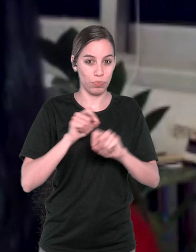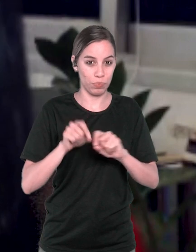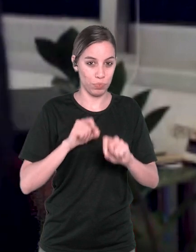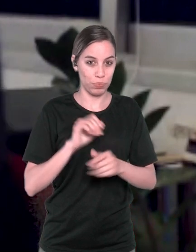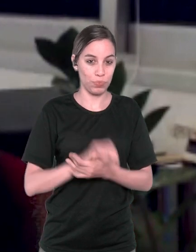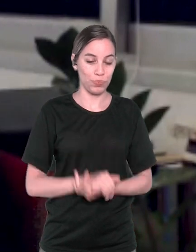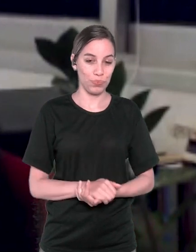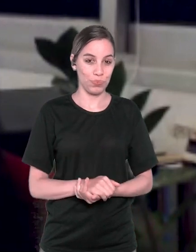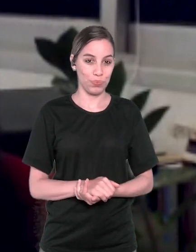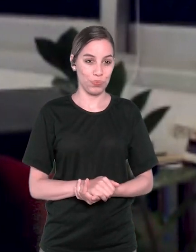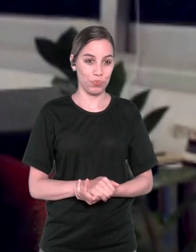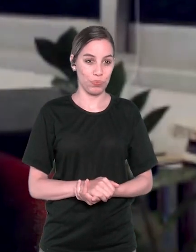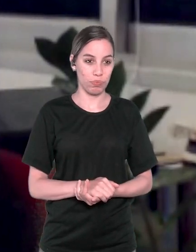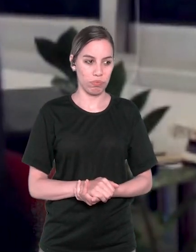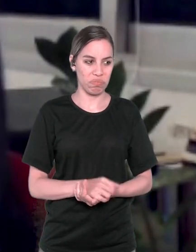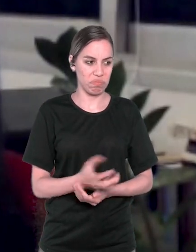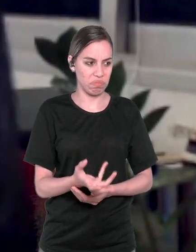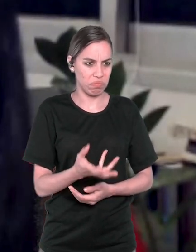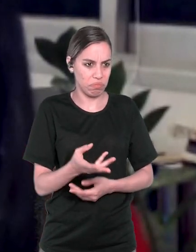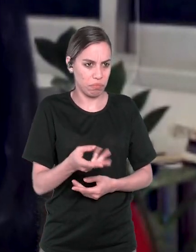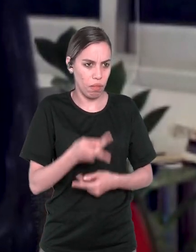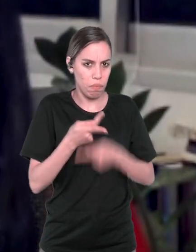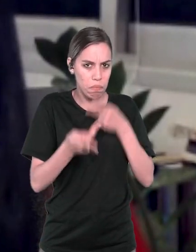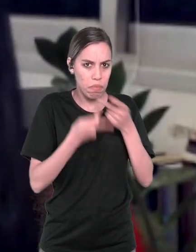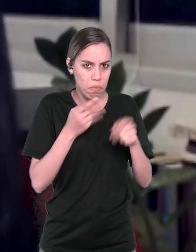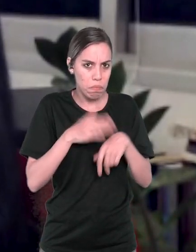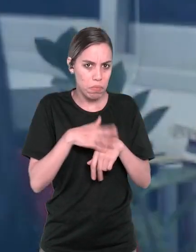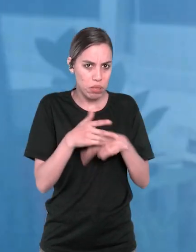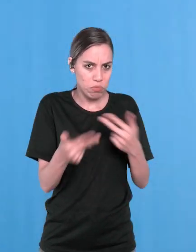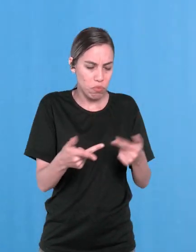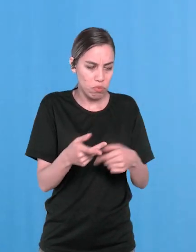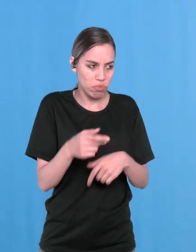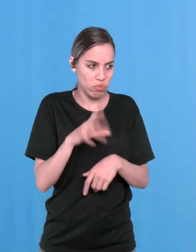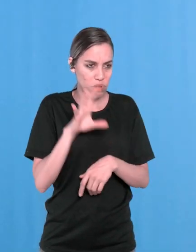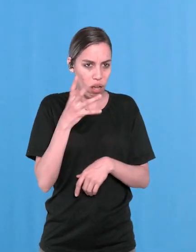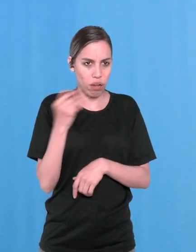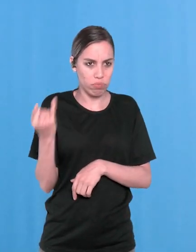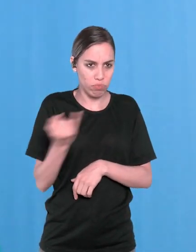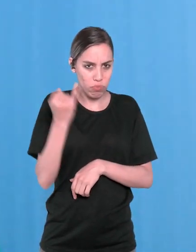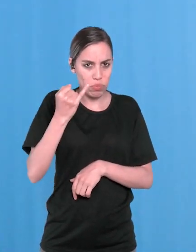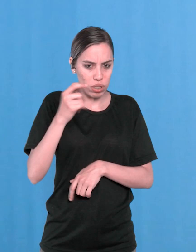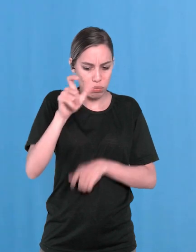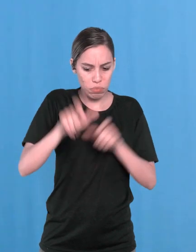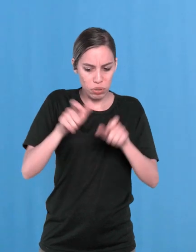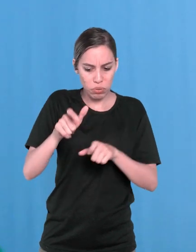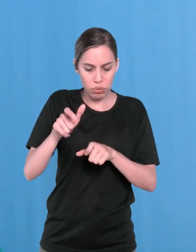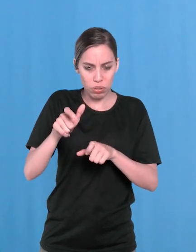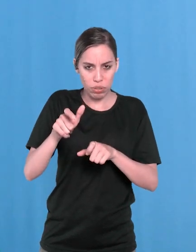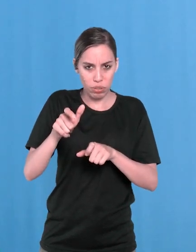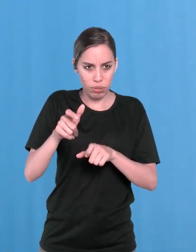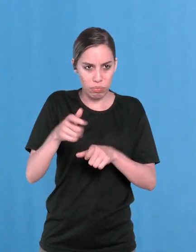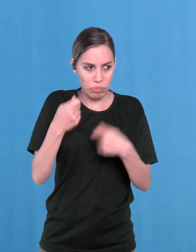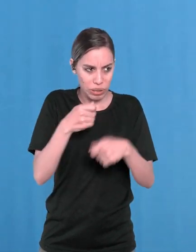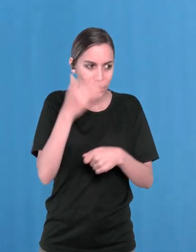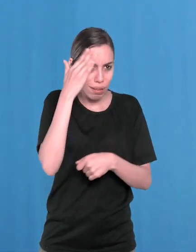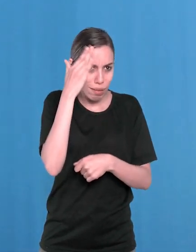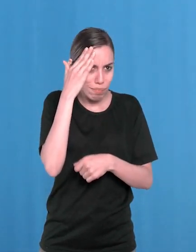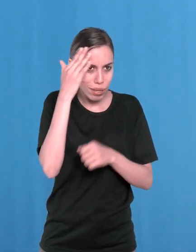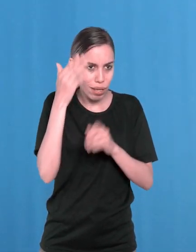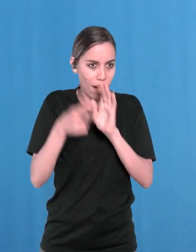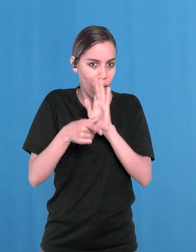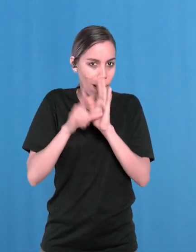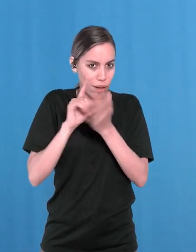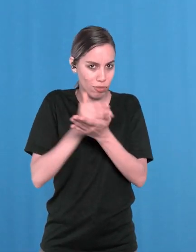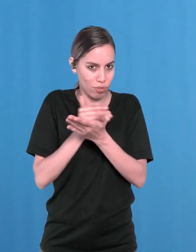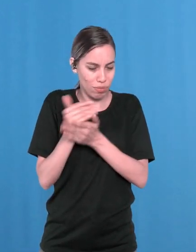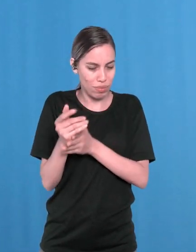do acrescentar o que você achar, né, importante das pessoas saberem antes de ler o livro. Agora que todo mundo já